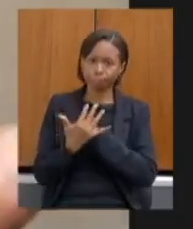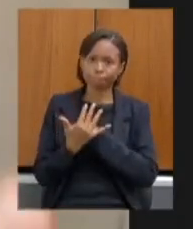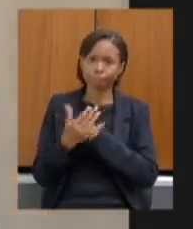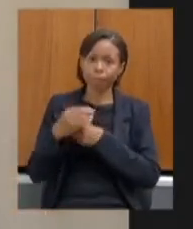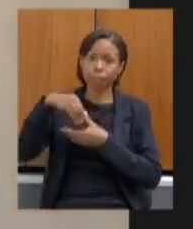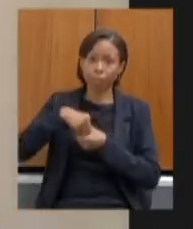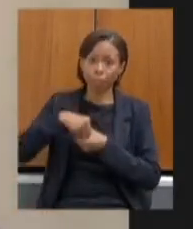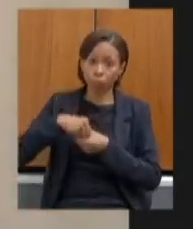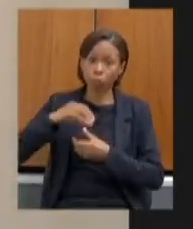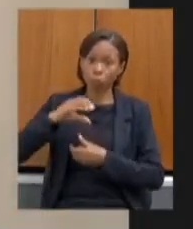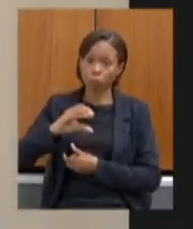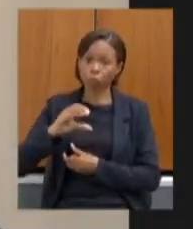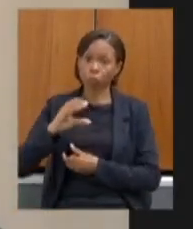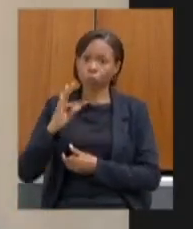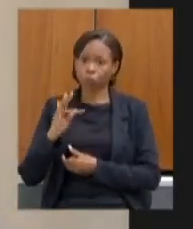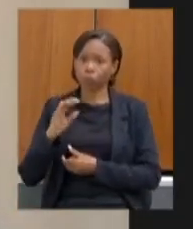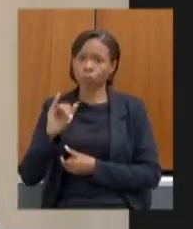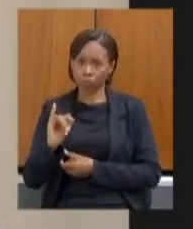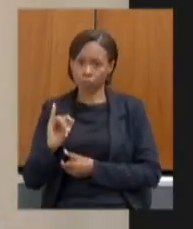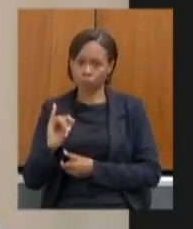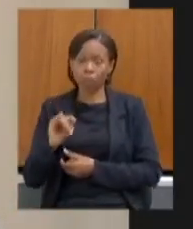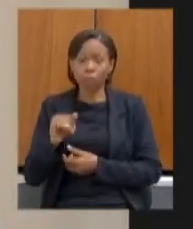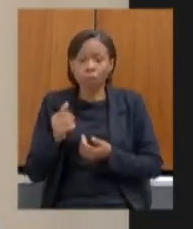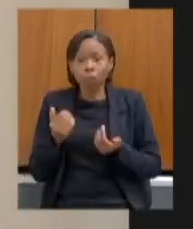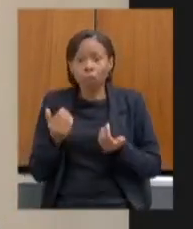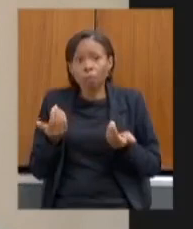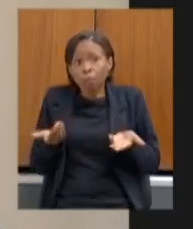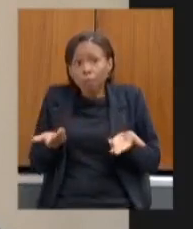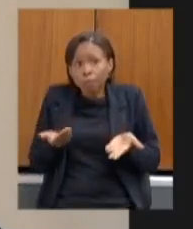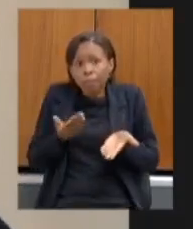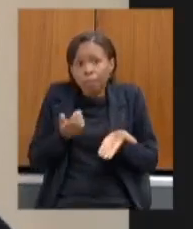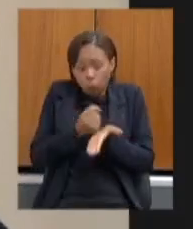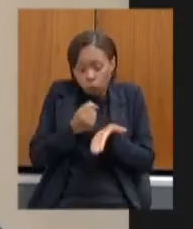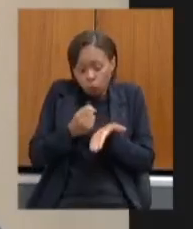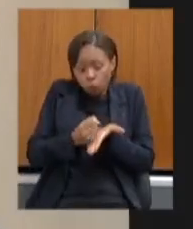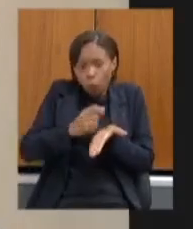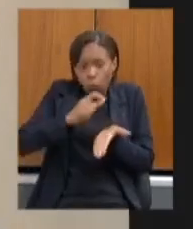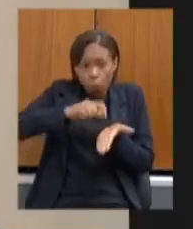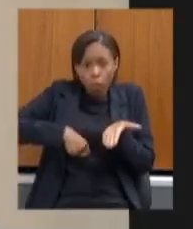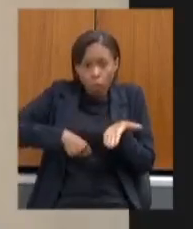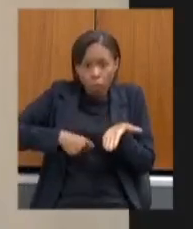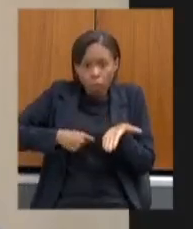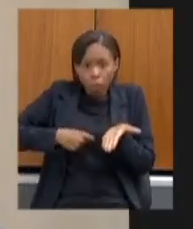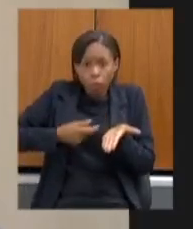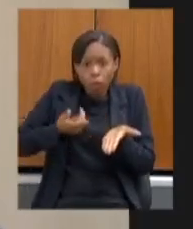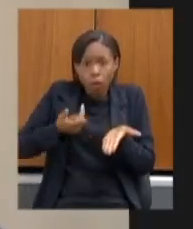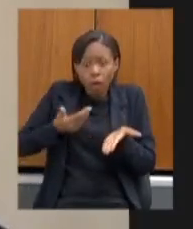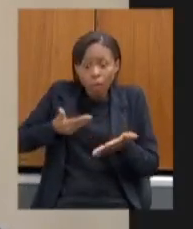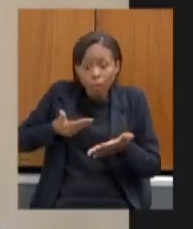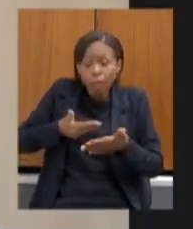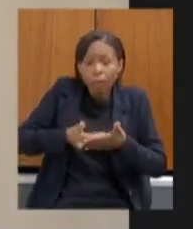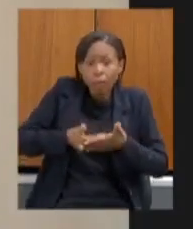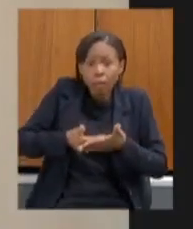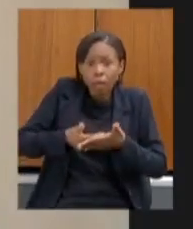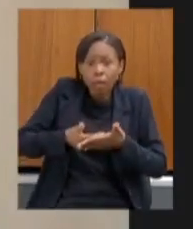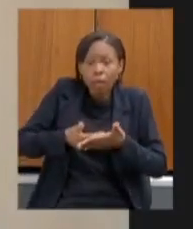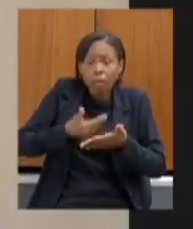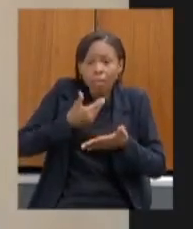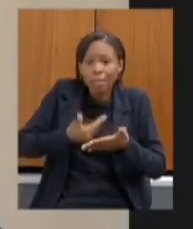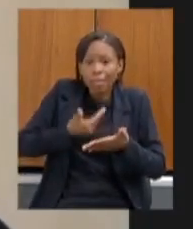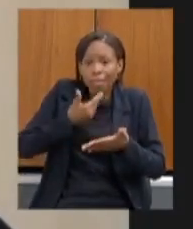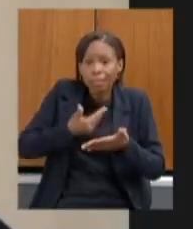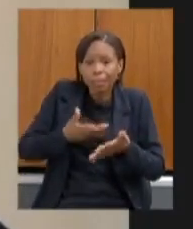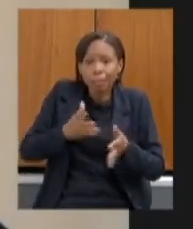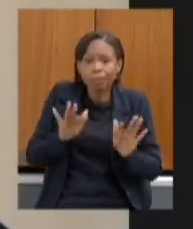CTIs. E esse contrato, o prazo de validade dele é agora em dezembro. Então, se não for